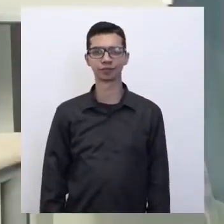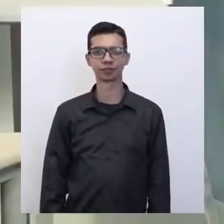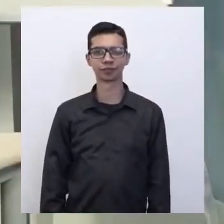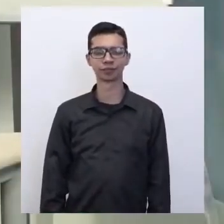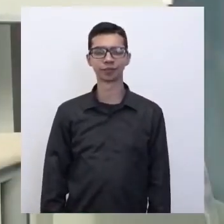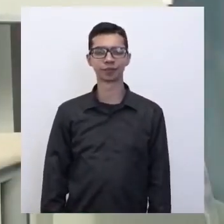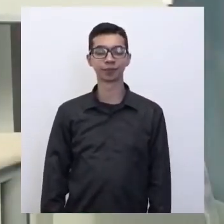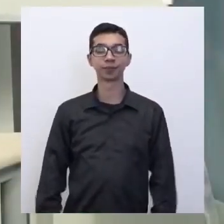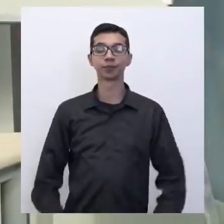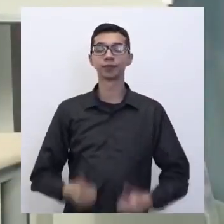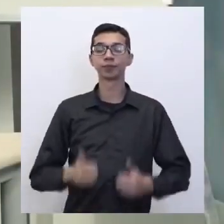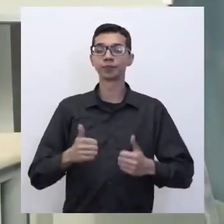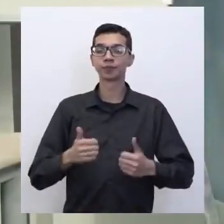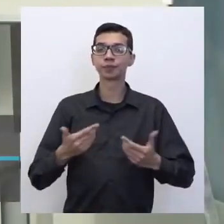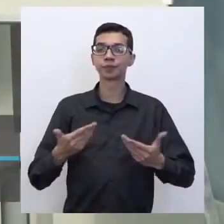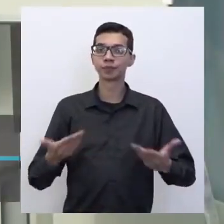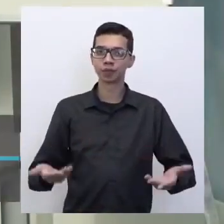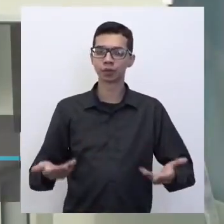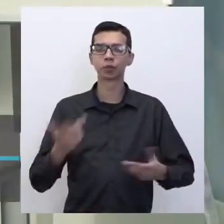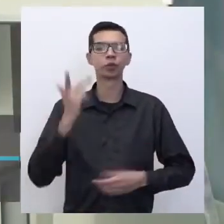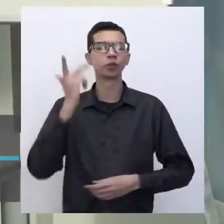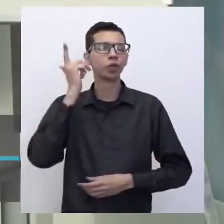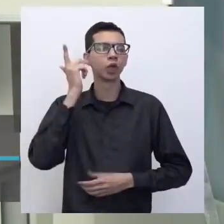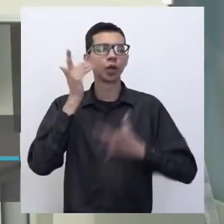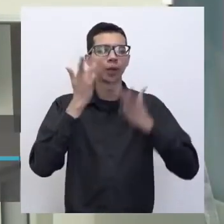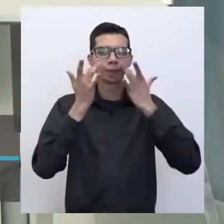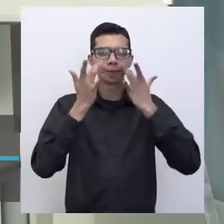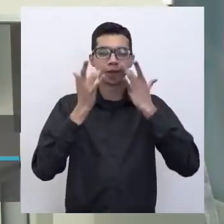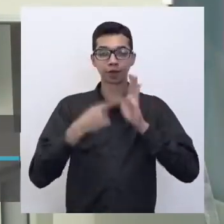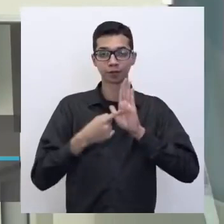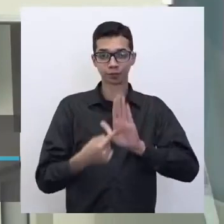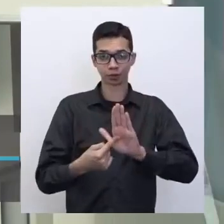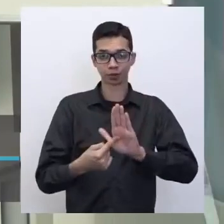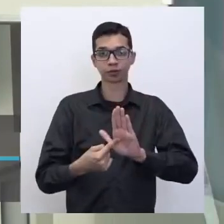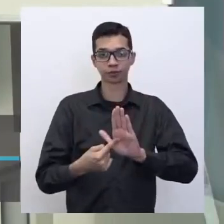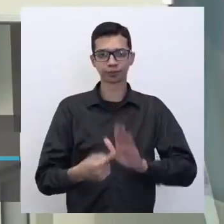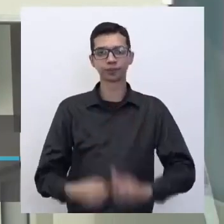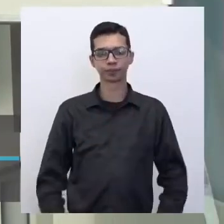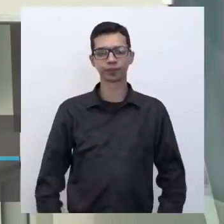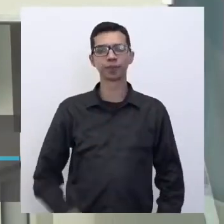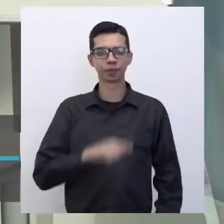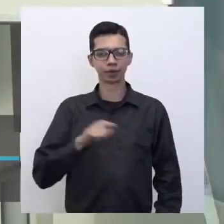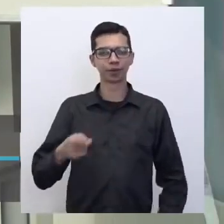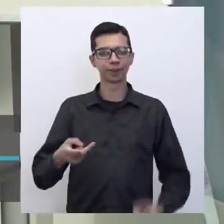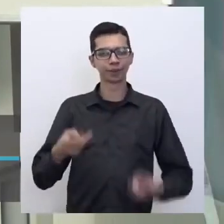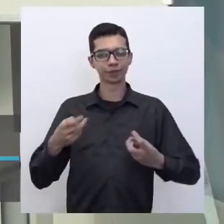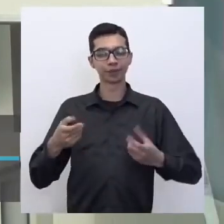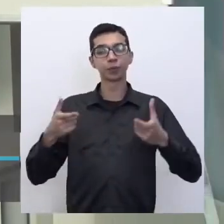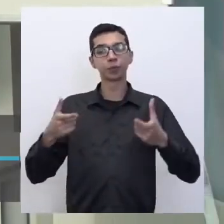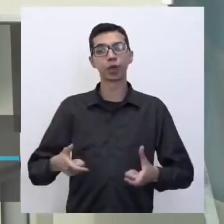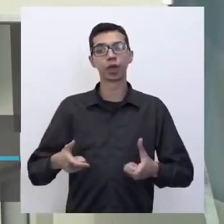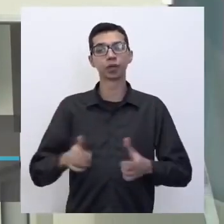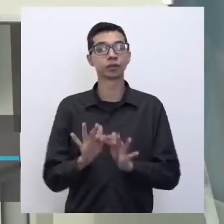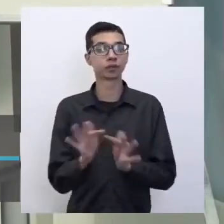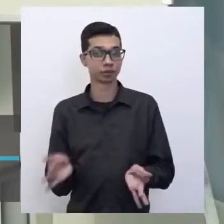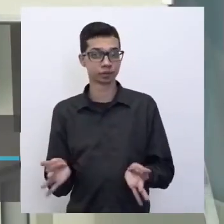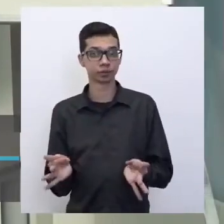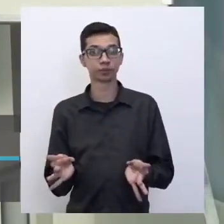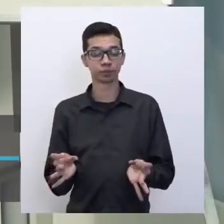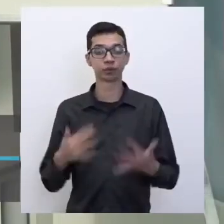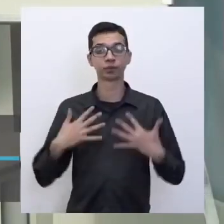Bom, turma, eu trouxe uma peça convencional, cenário criativo e simples, figurino